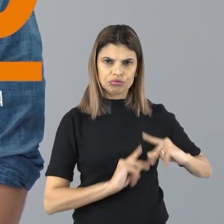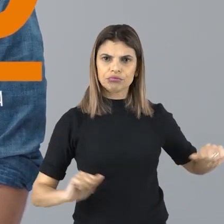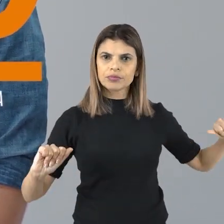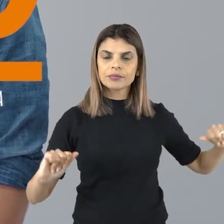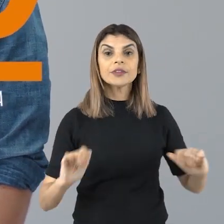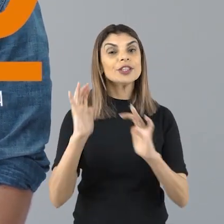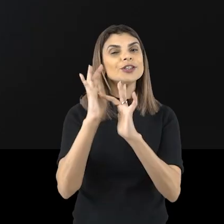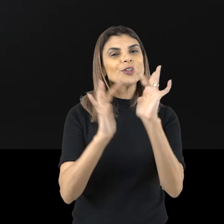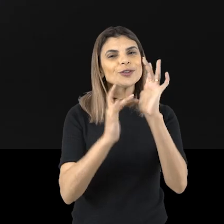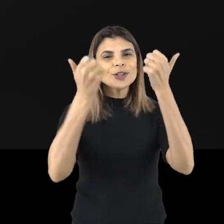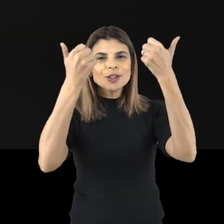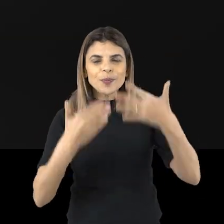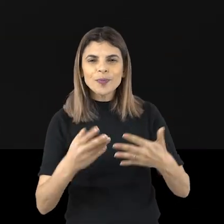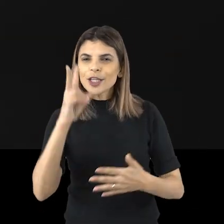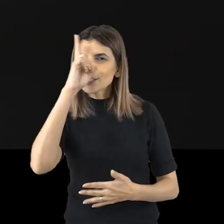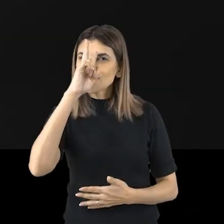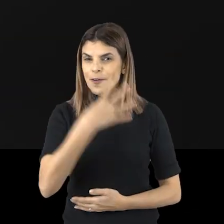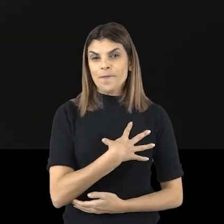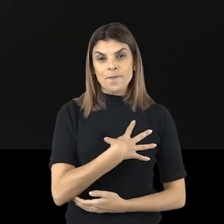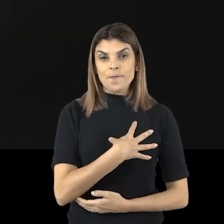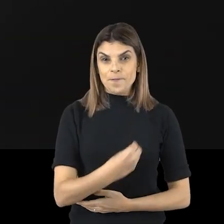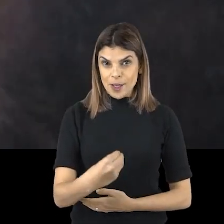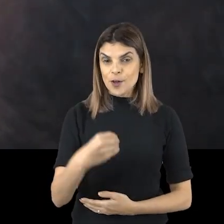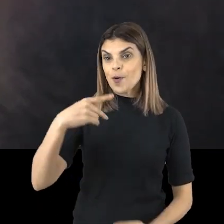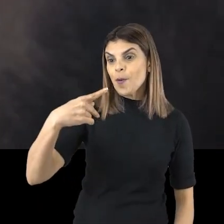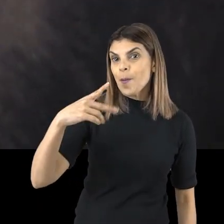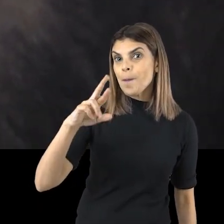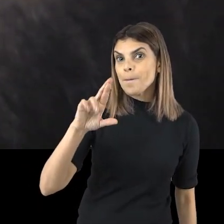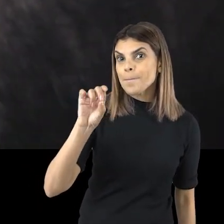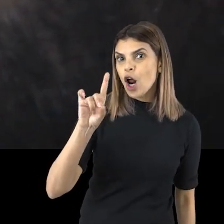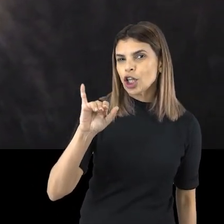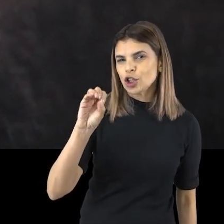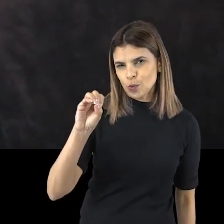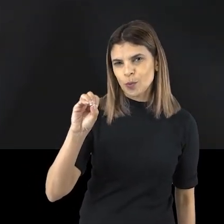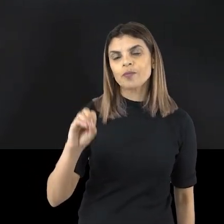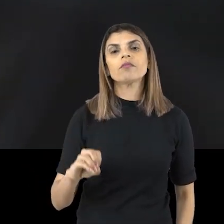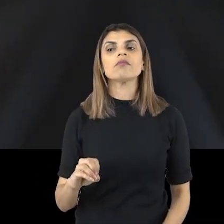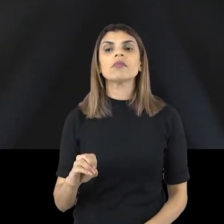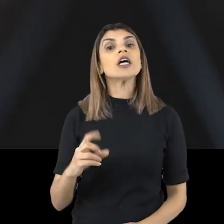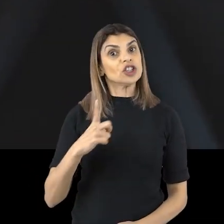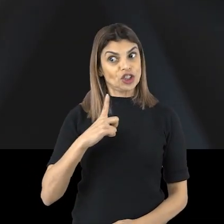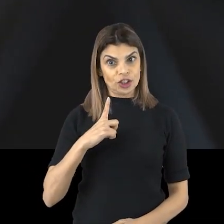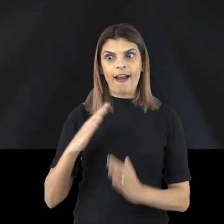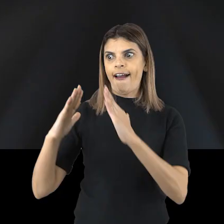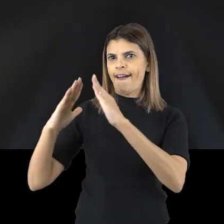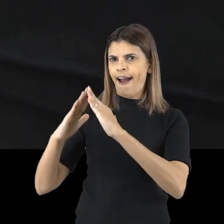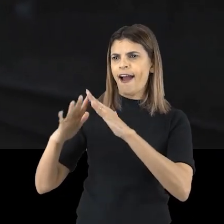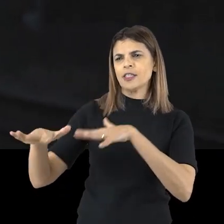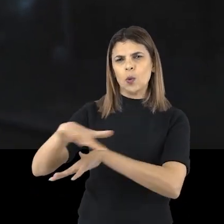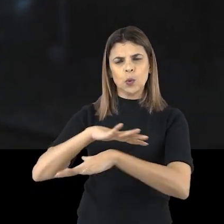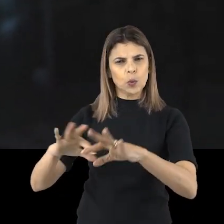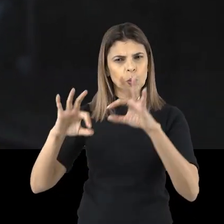foi eliminada. Jesus conta a história do filho pródigo. O filho deixa a casa, rompendo o relacionamento com o